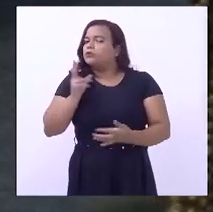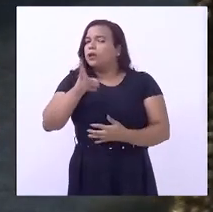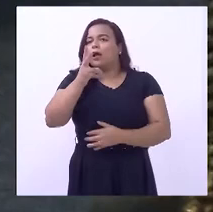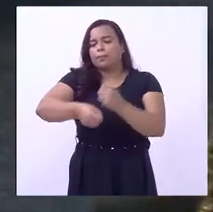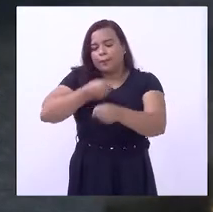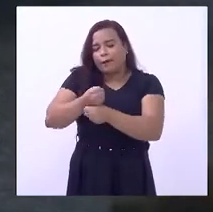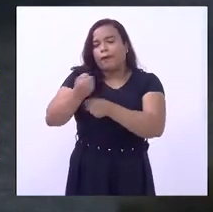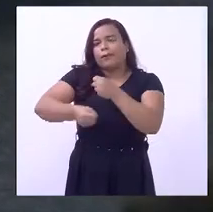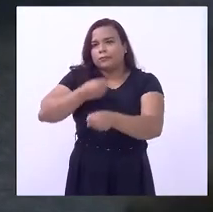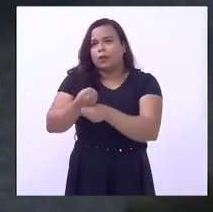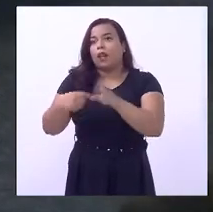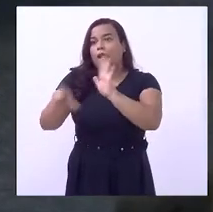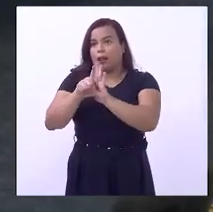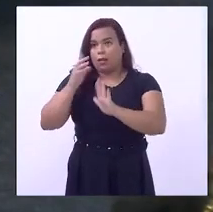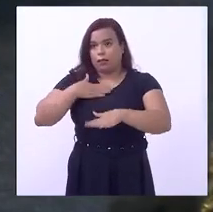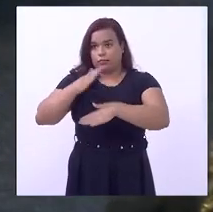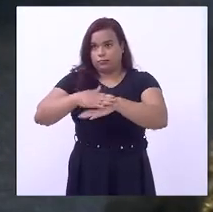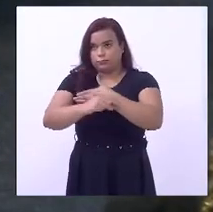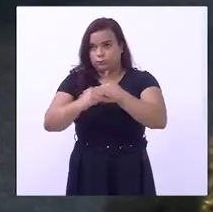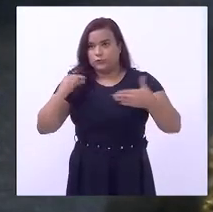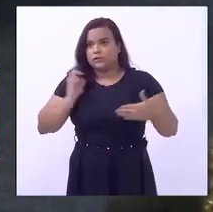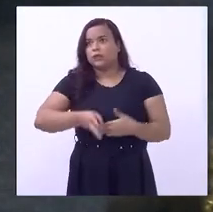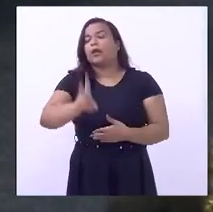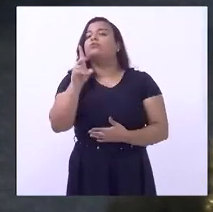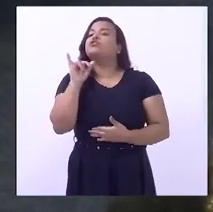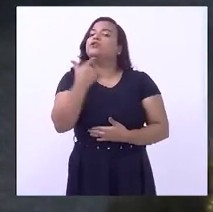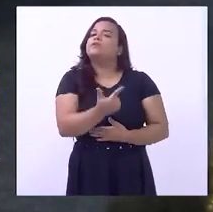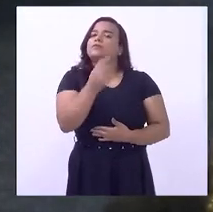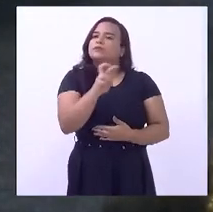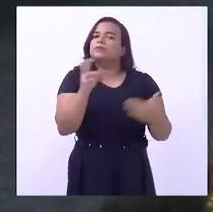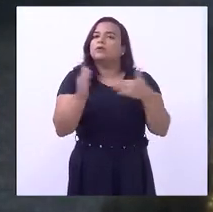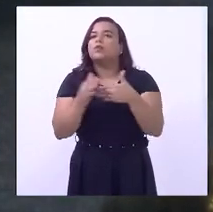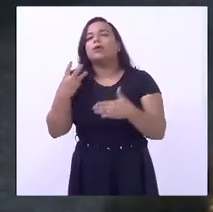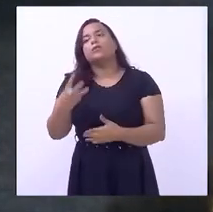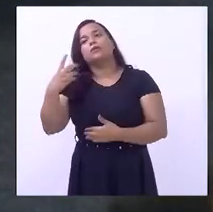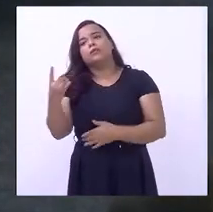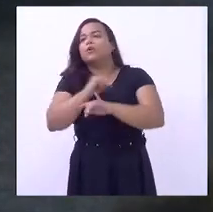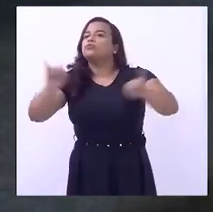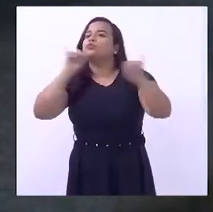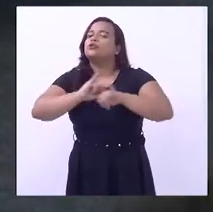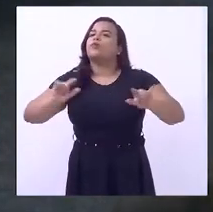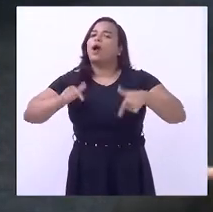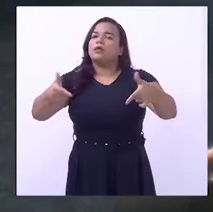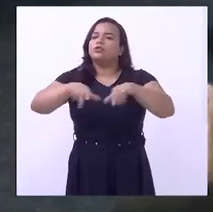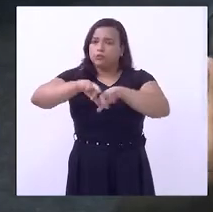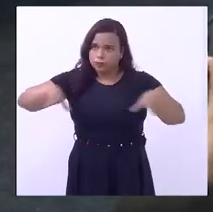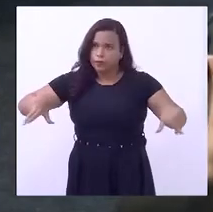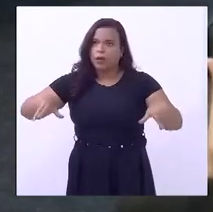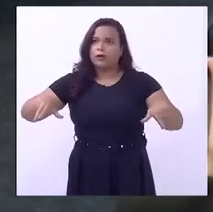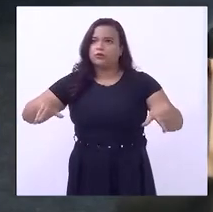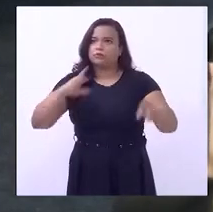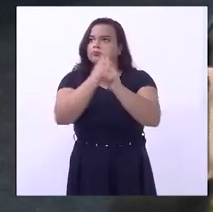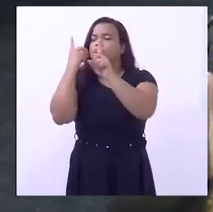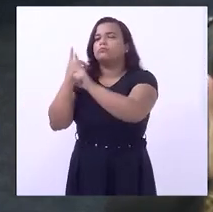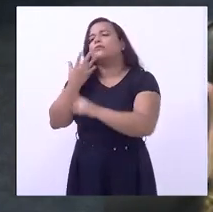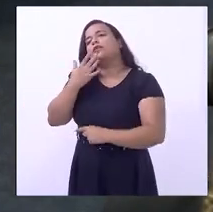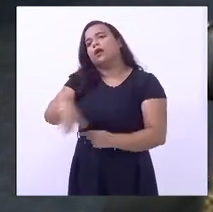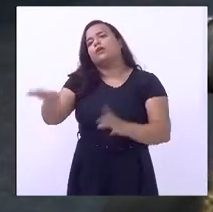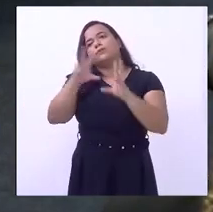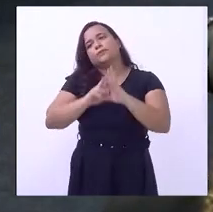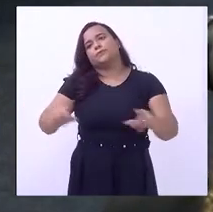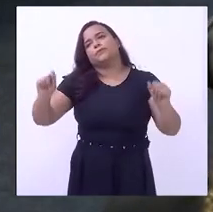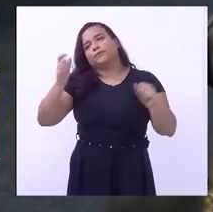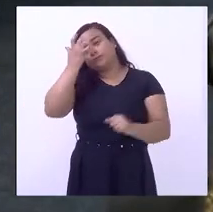do dia 25 a 31, na divulgação de mecanismo que possa facilitar